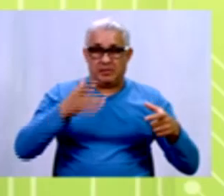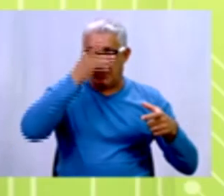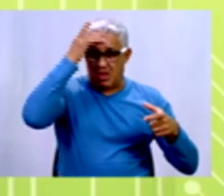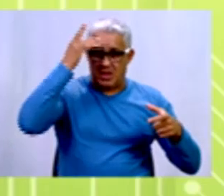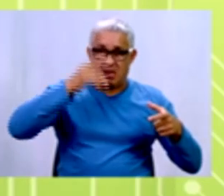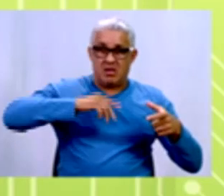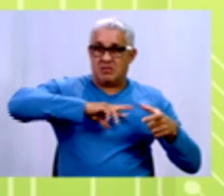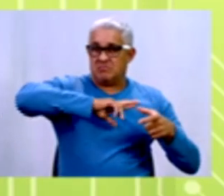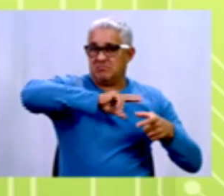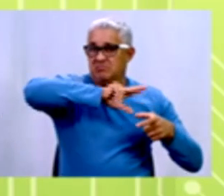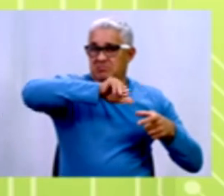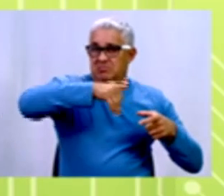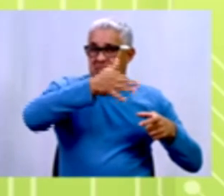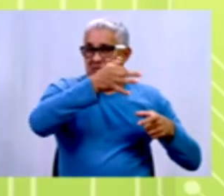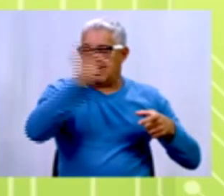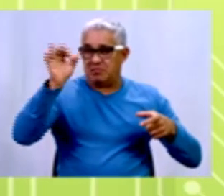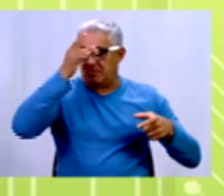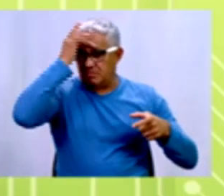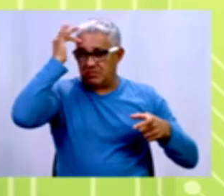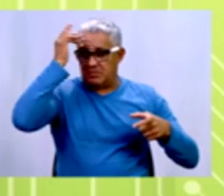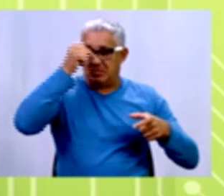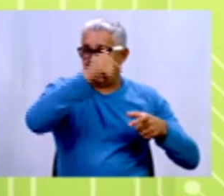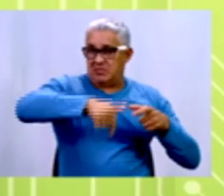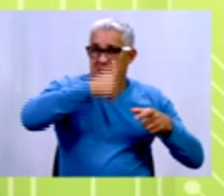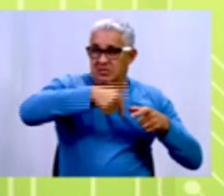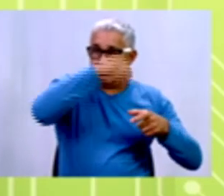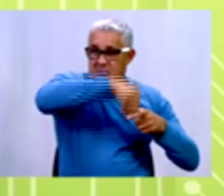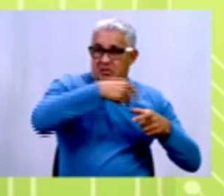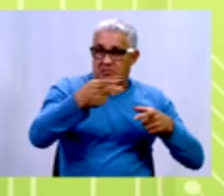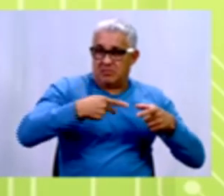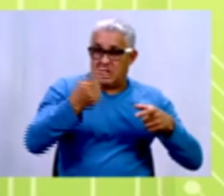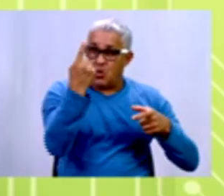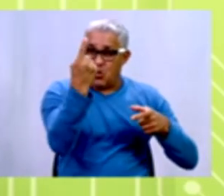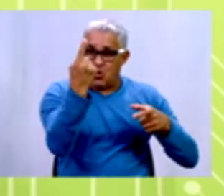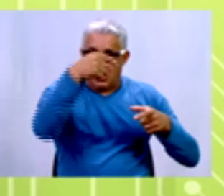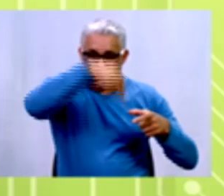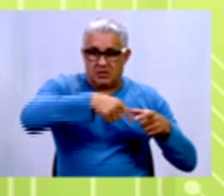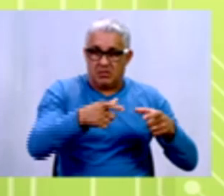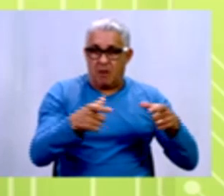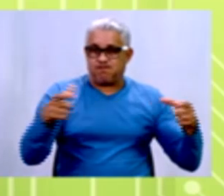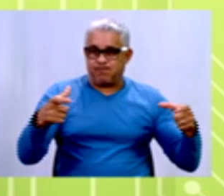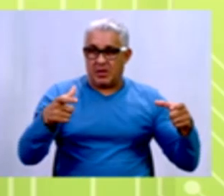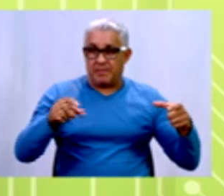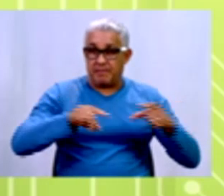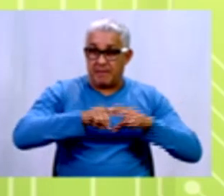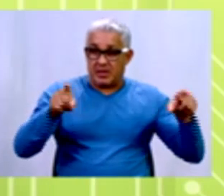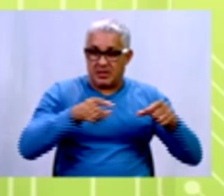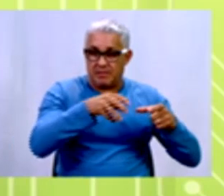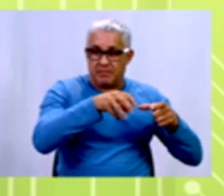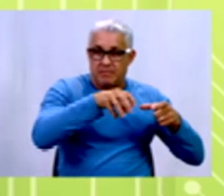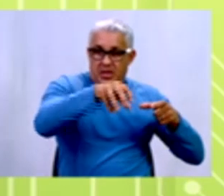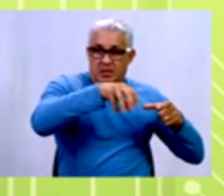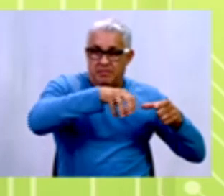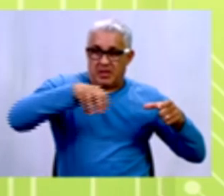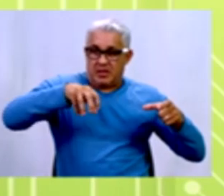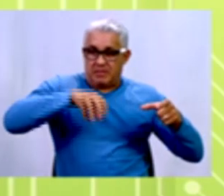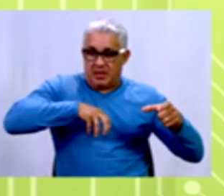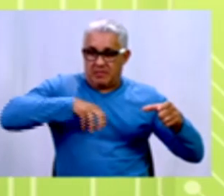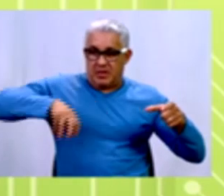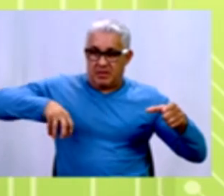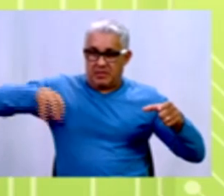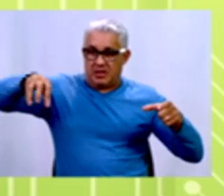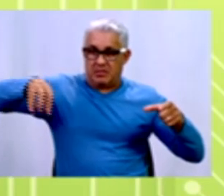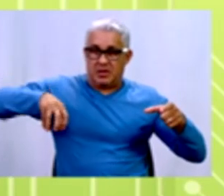até centenas de pessoas, trabalhando em um único projeto, só que separado, particionado, né,